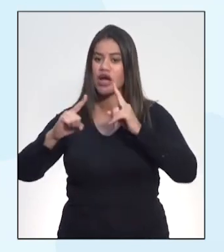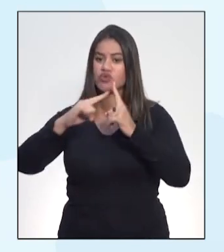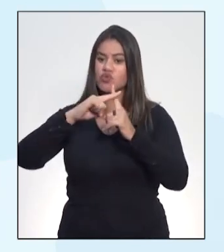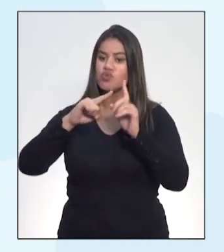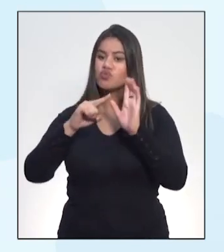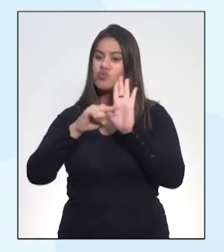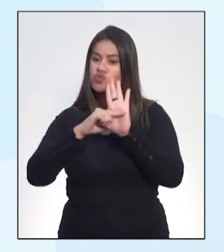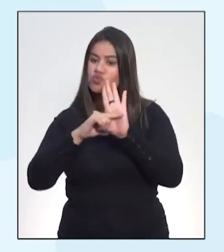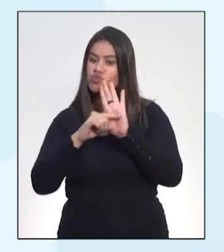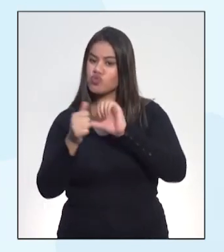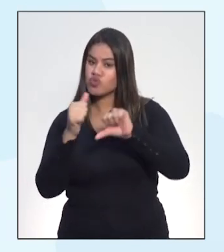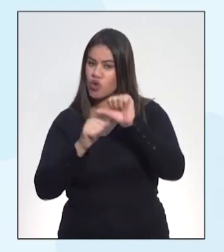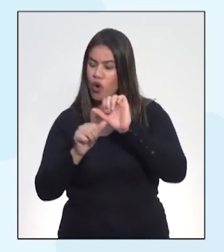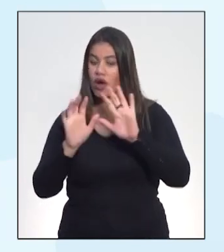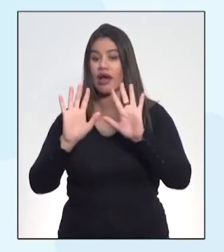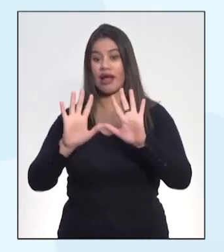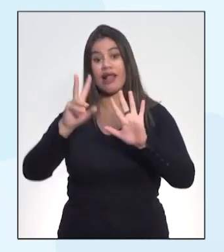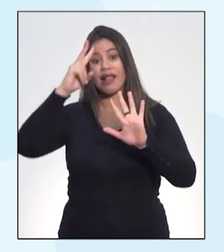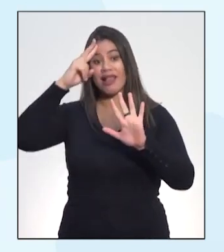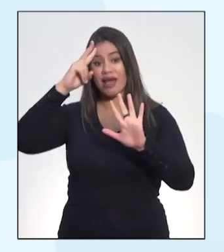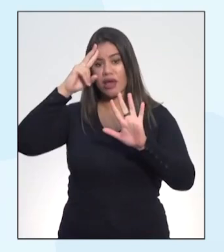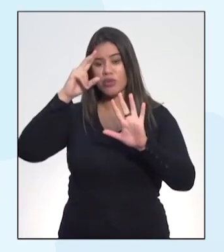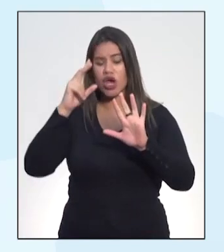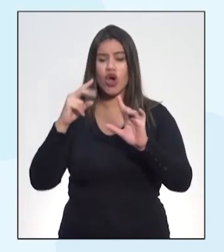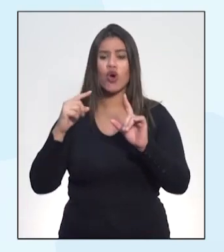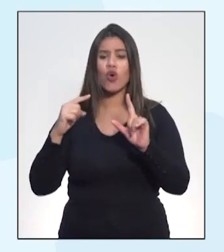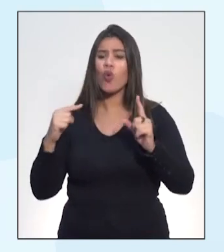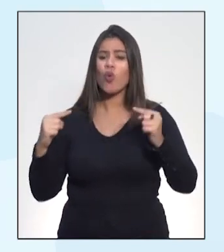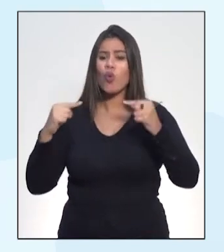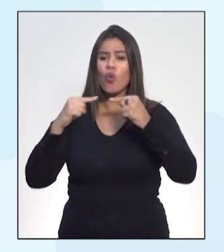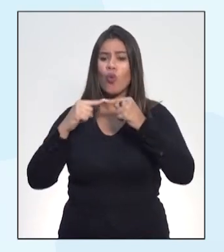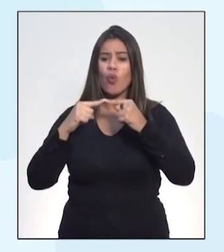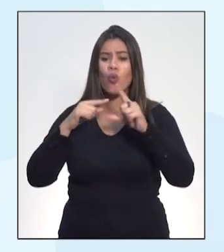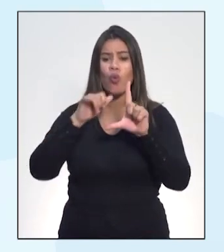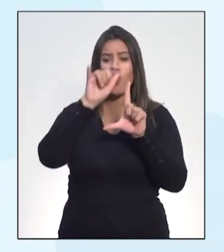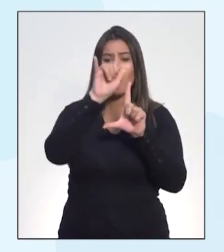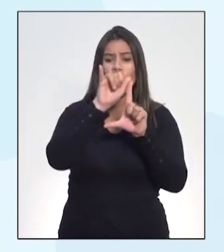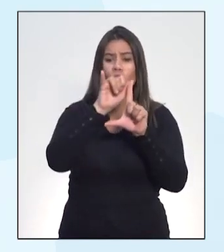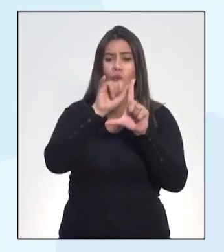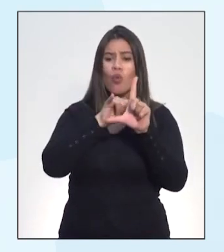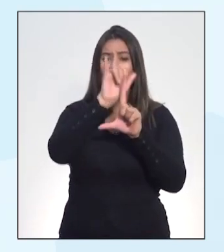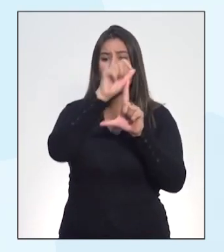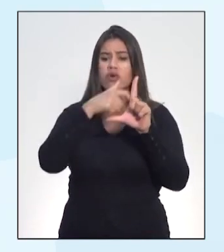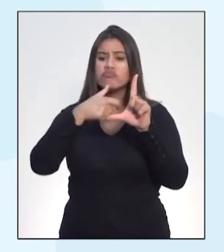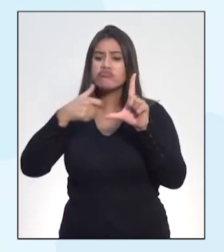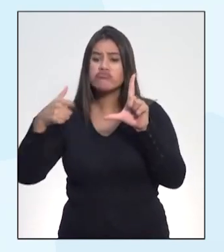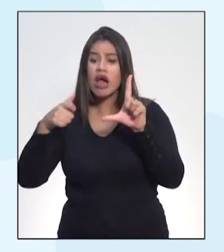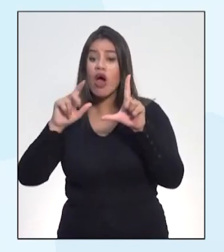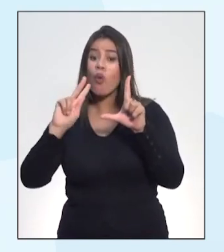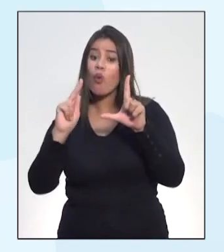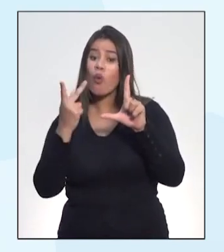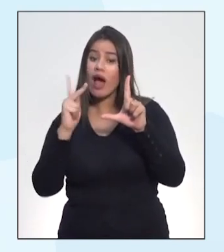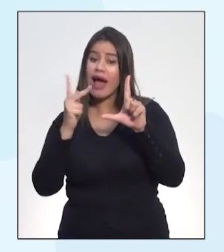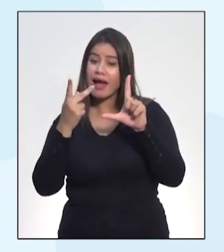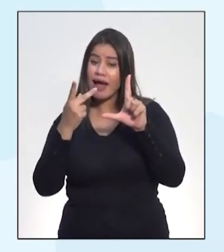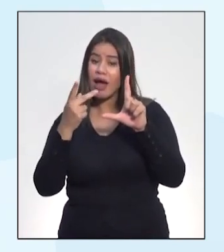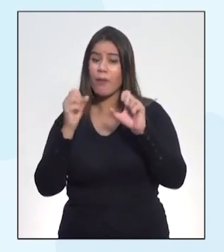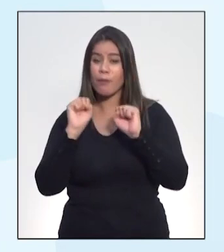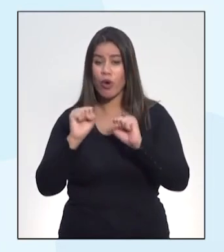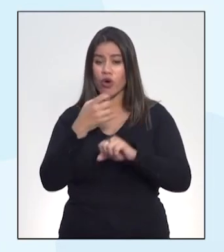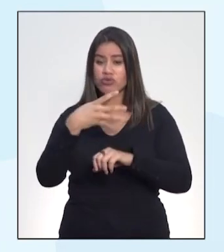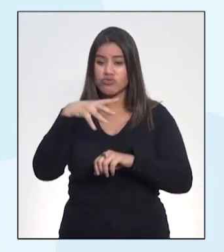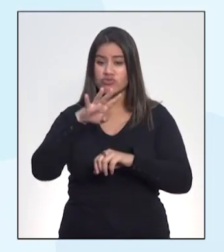cruza o eixo x, lembra, no h. E onde cruza o eixo y, lembra, no h ao quadrado. Pode observar o gráfico ou pensar, tá